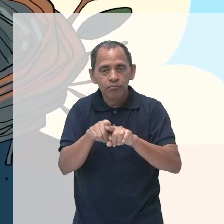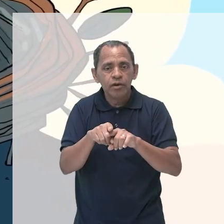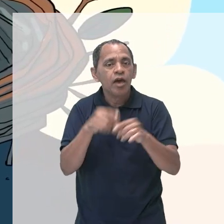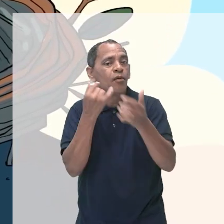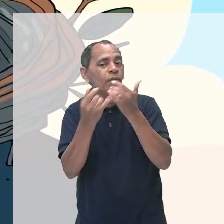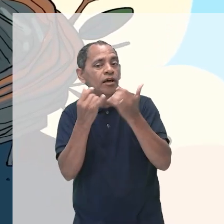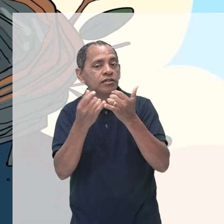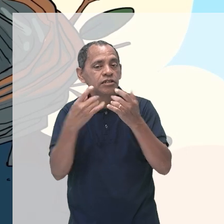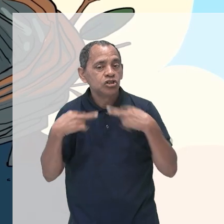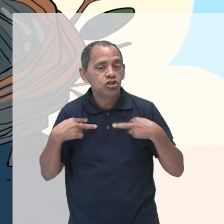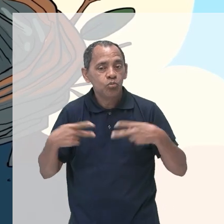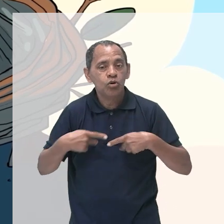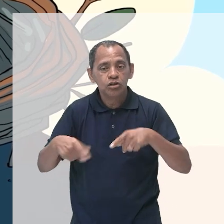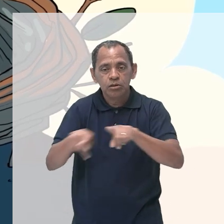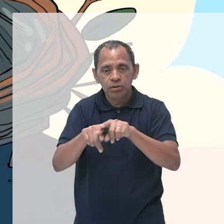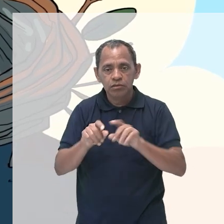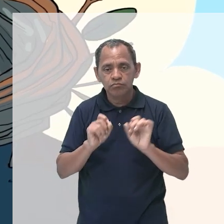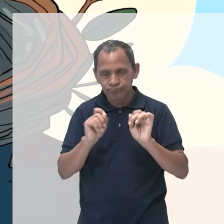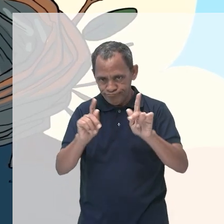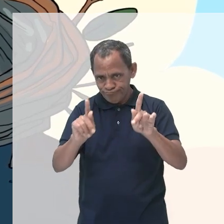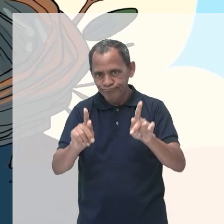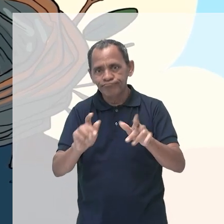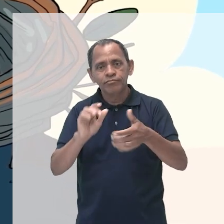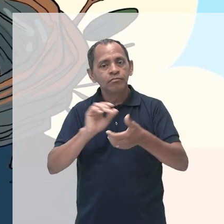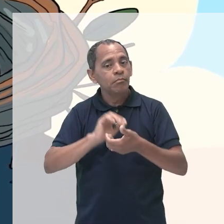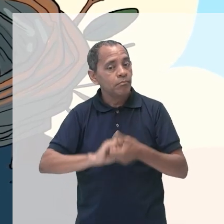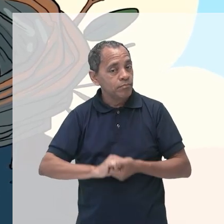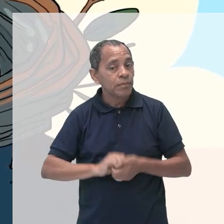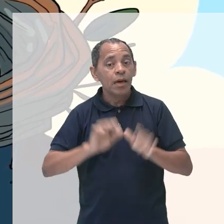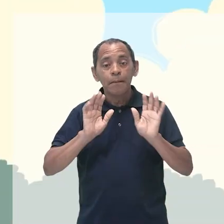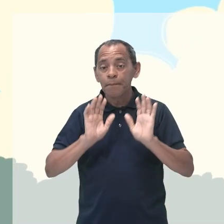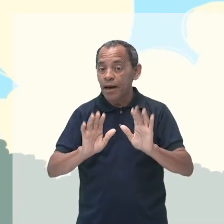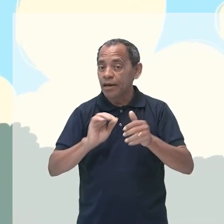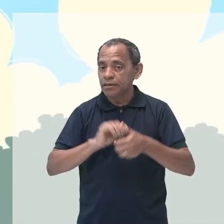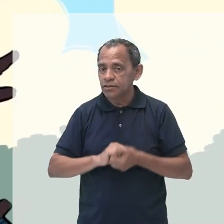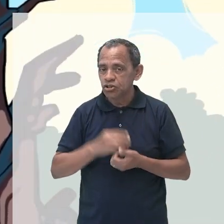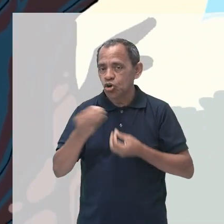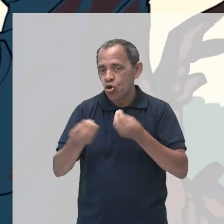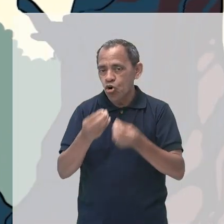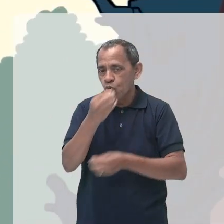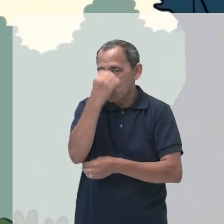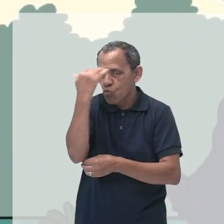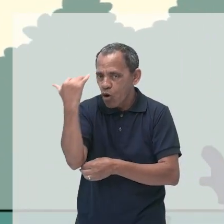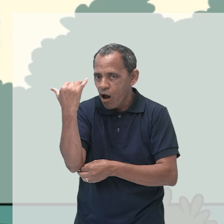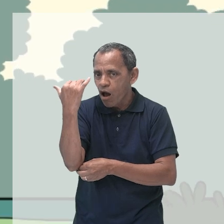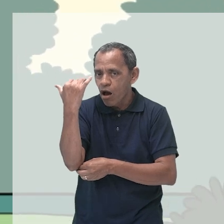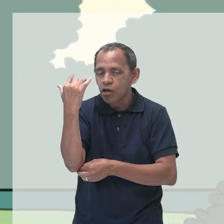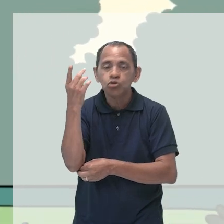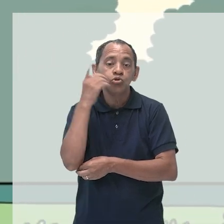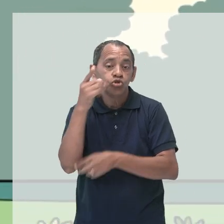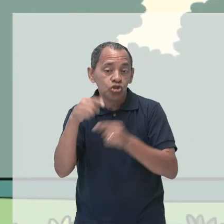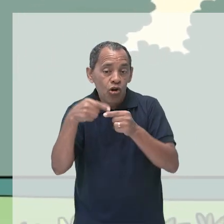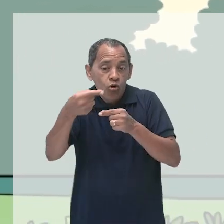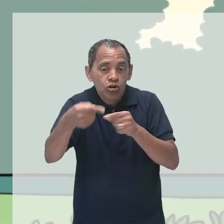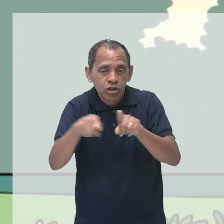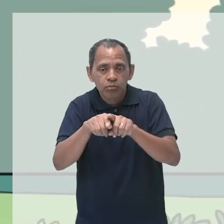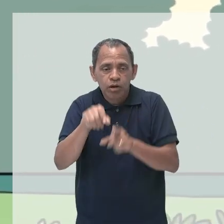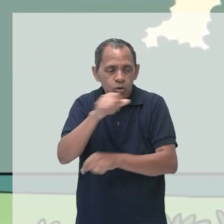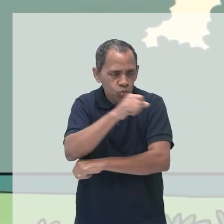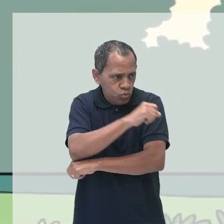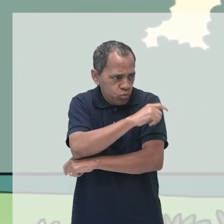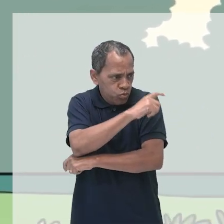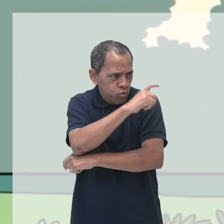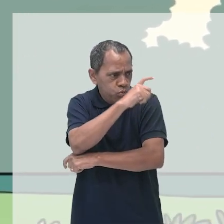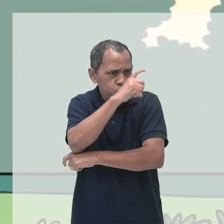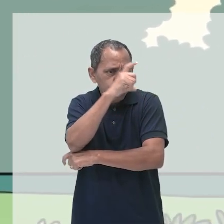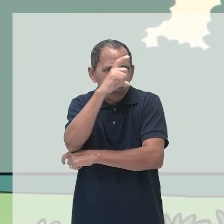homens. Agora, onde achar seu ninho no monturo? No dia seguinte, o sol chega mais cedo, entrando